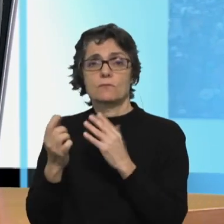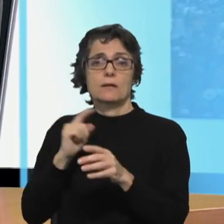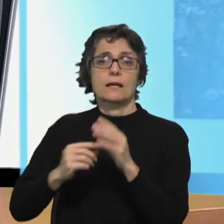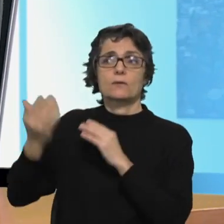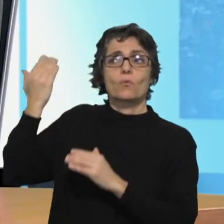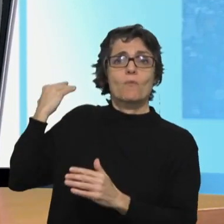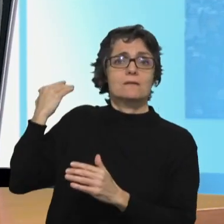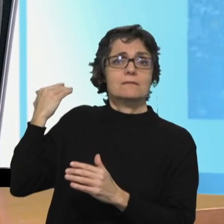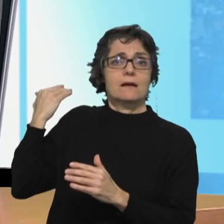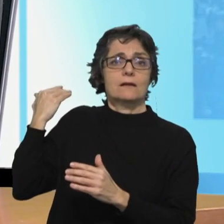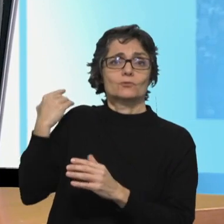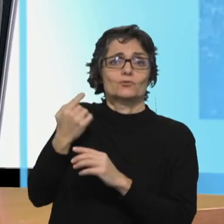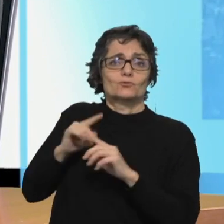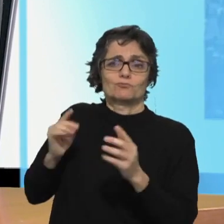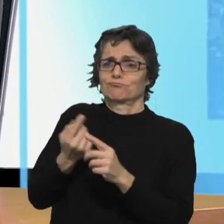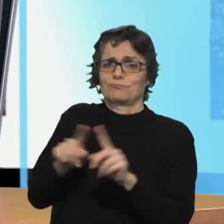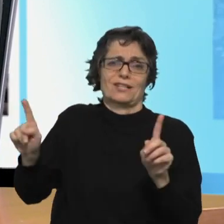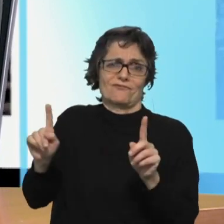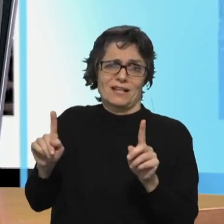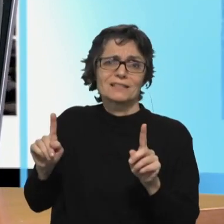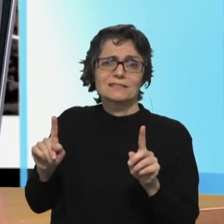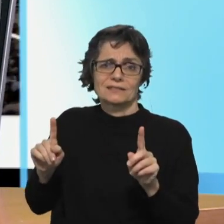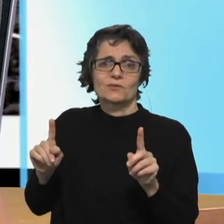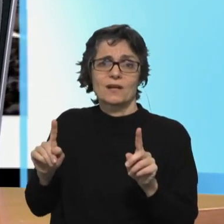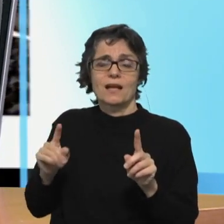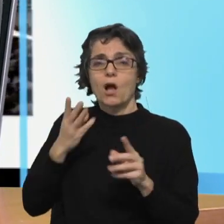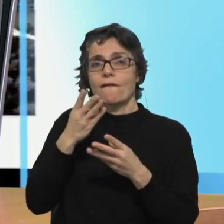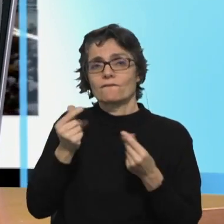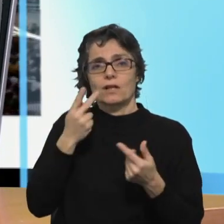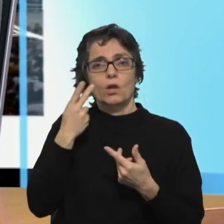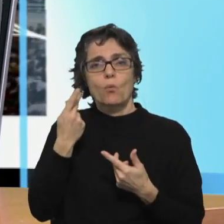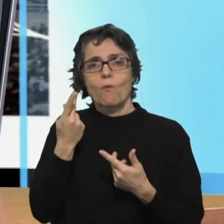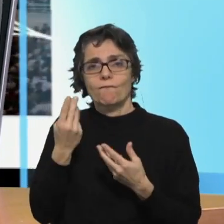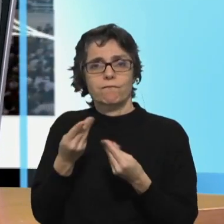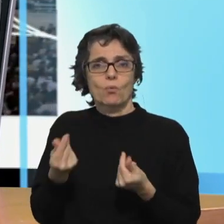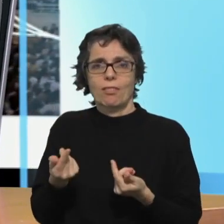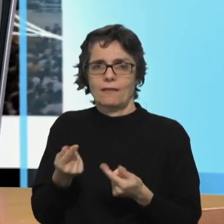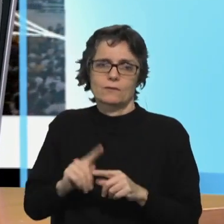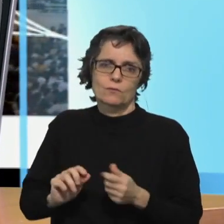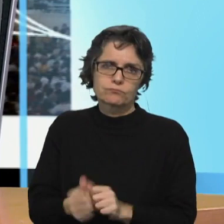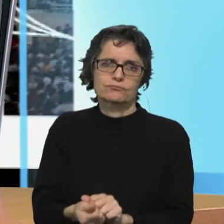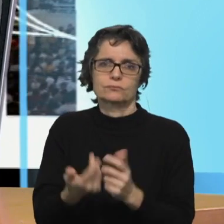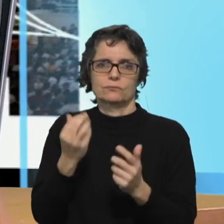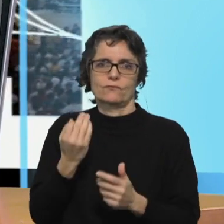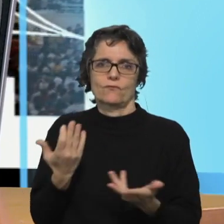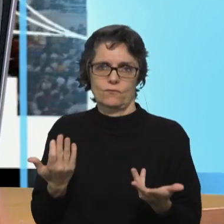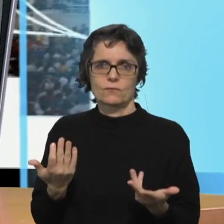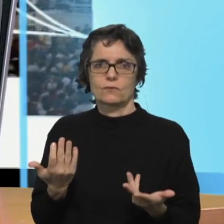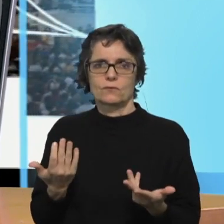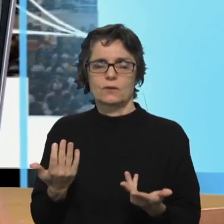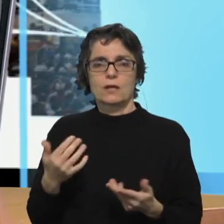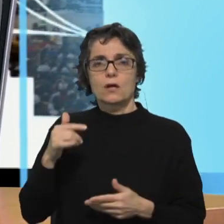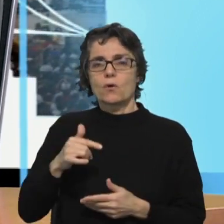da terceira idade melhorou muito e, portanto, nesse aspecto, toda esta novidade não é uma questão apenas geracional. A capacidade